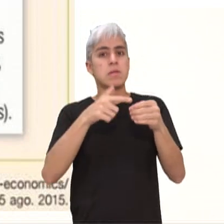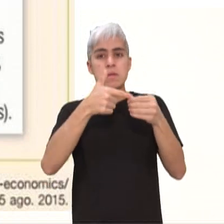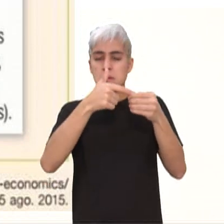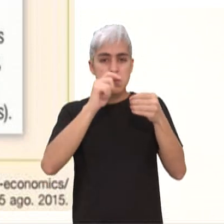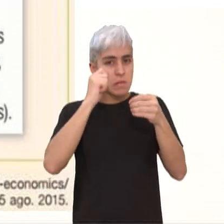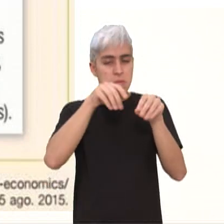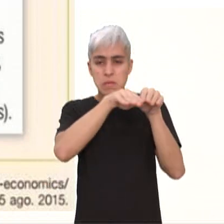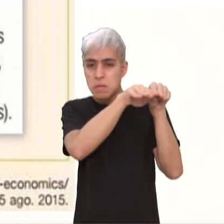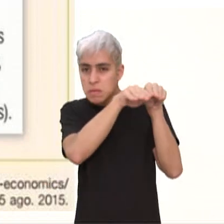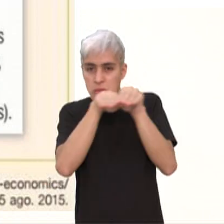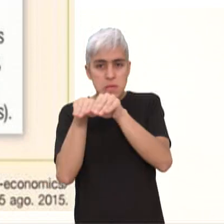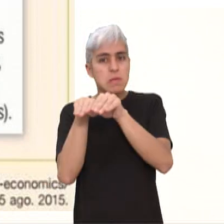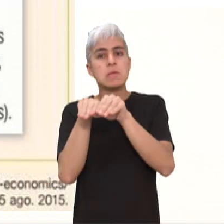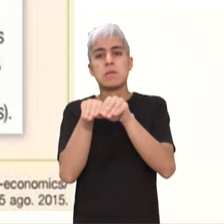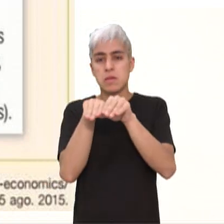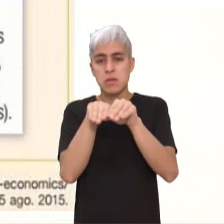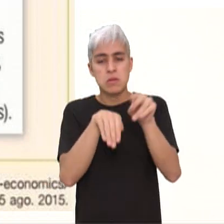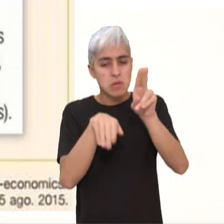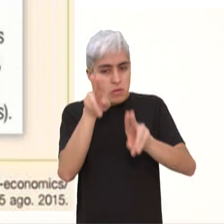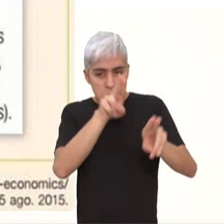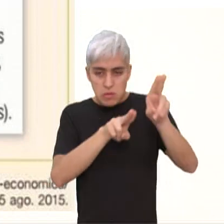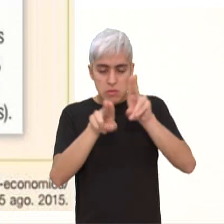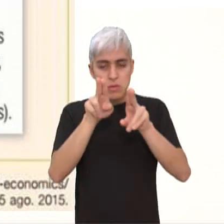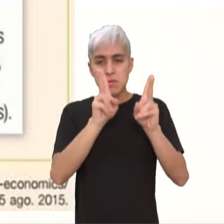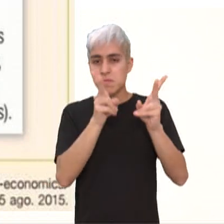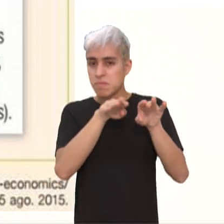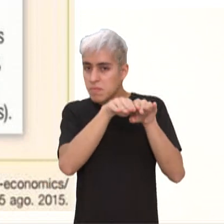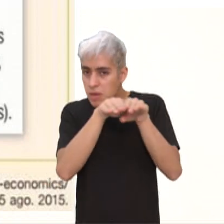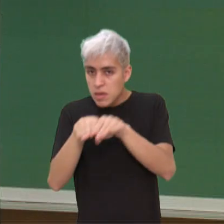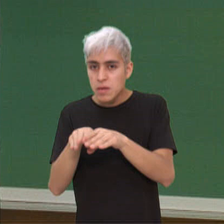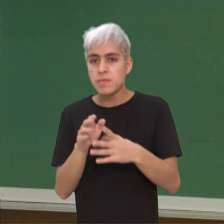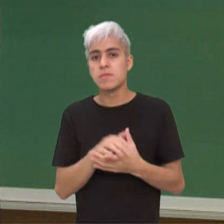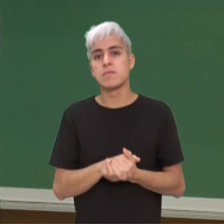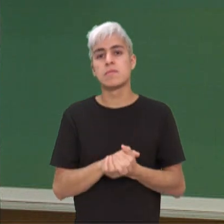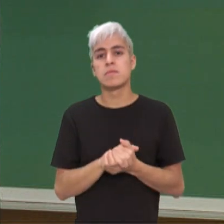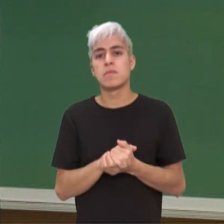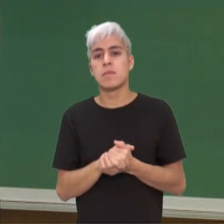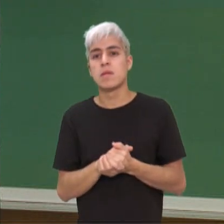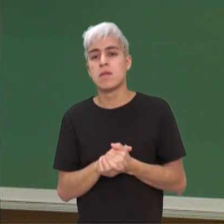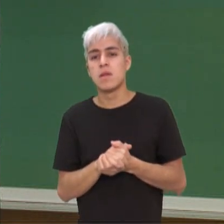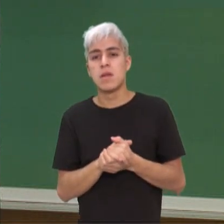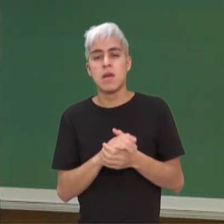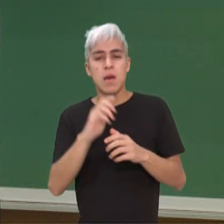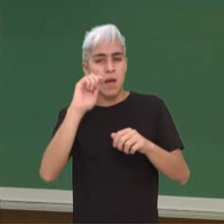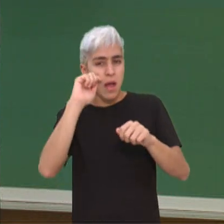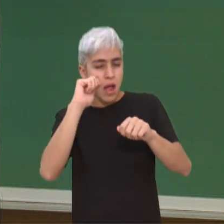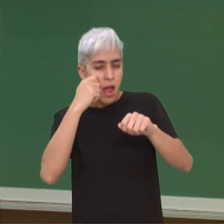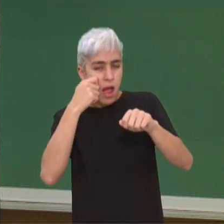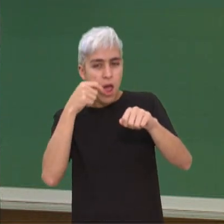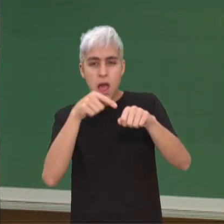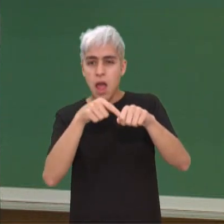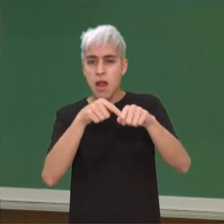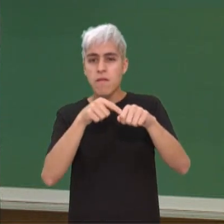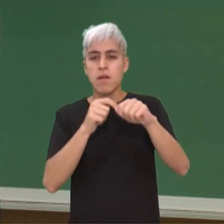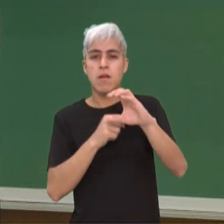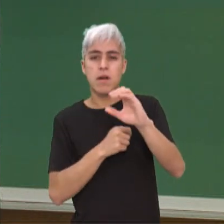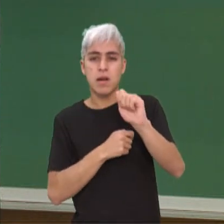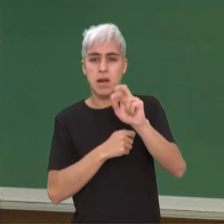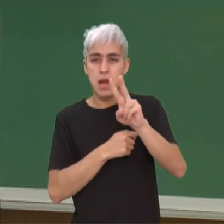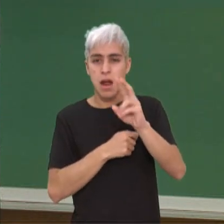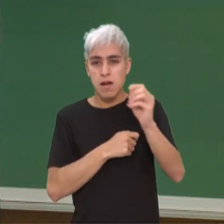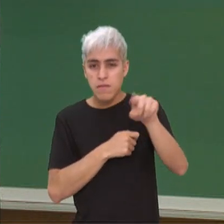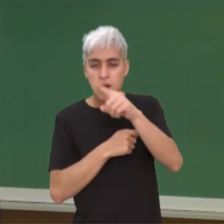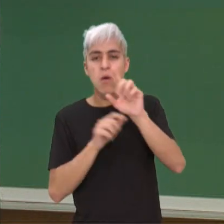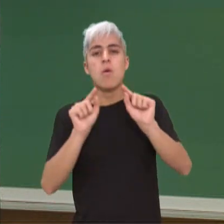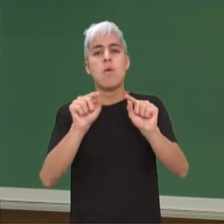na mesma quantidade, ok? Se formos para o carvão, aí o